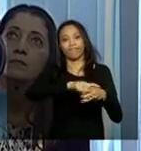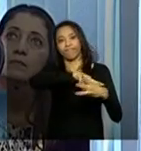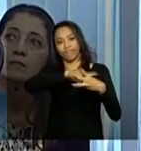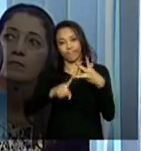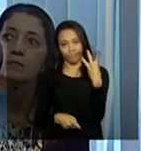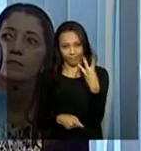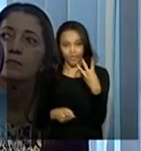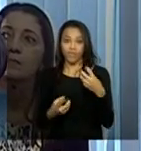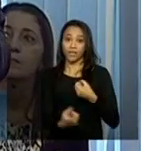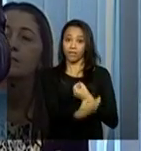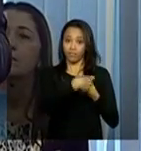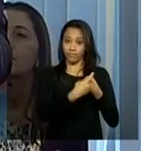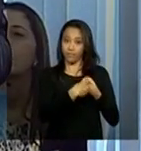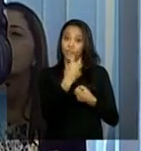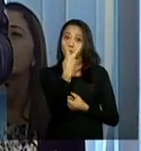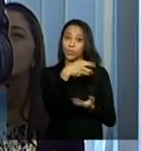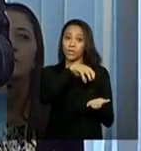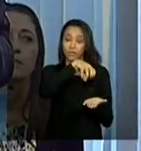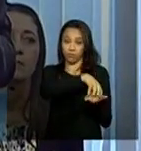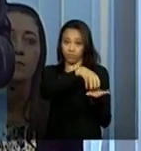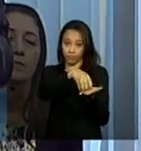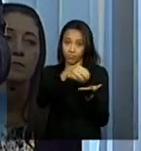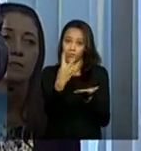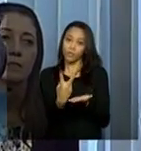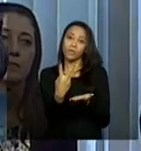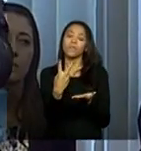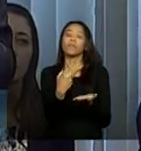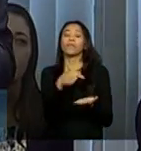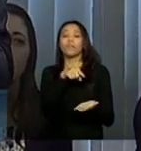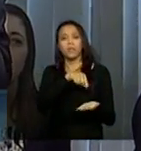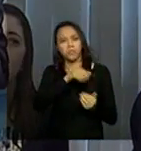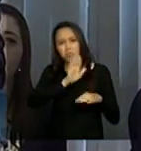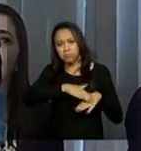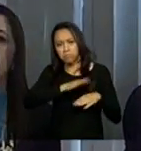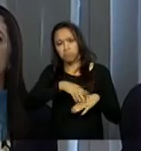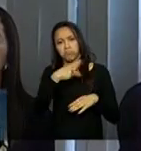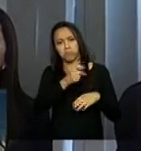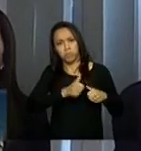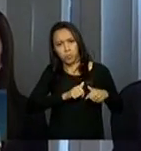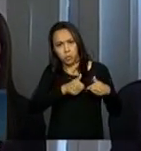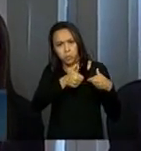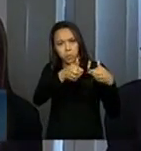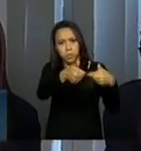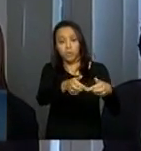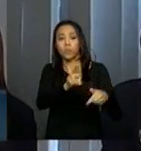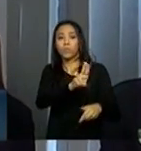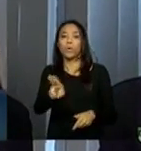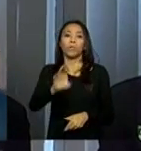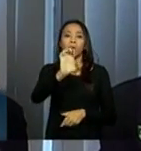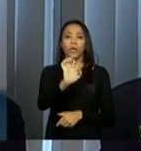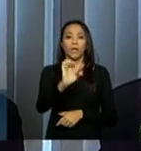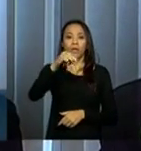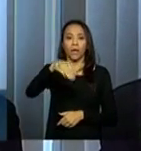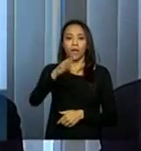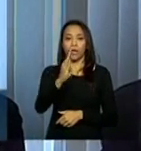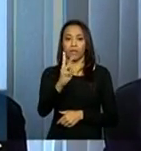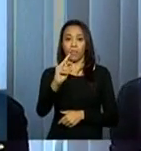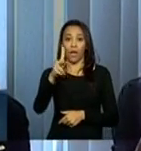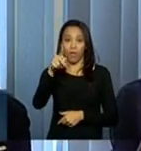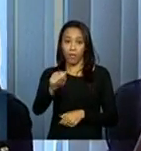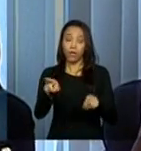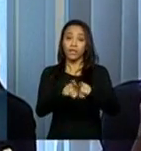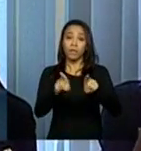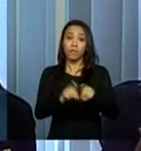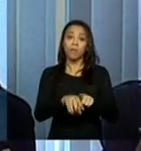duas instituições que, na verdade, executaram todo o trabalho, a Embrapa e o INPE. Muito rapidamente, para que